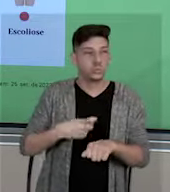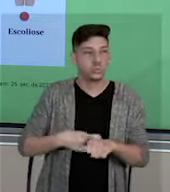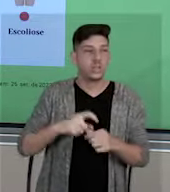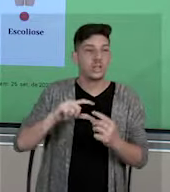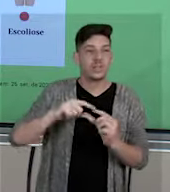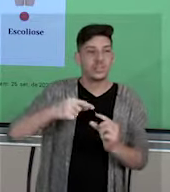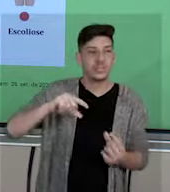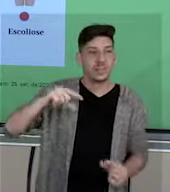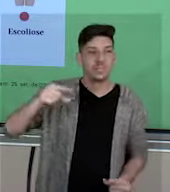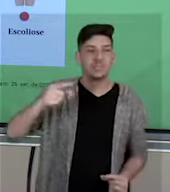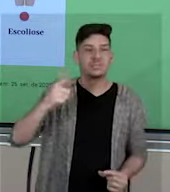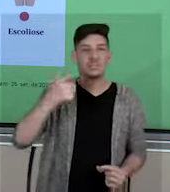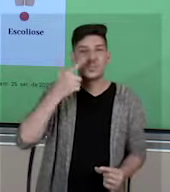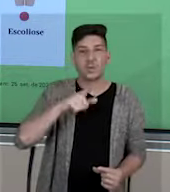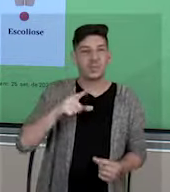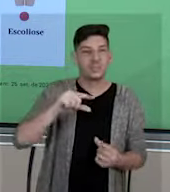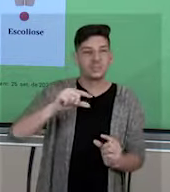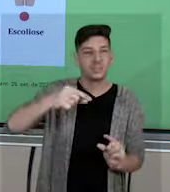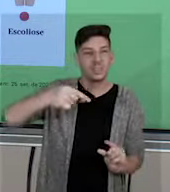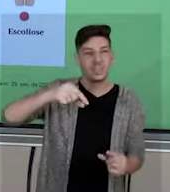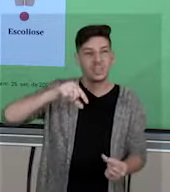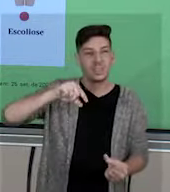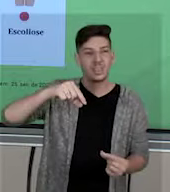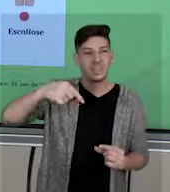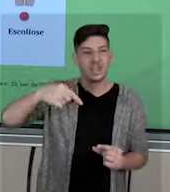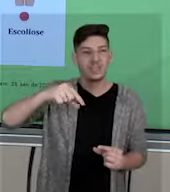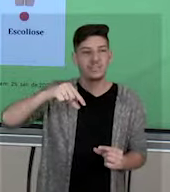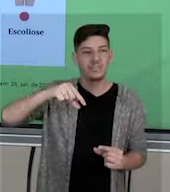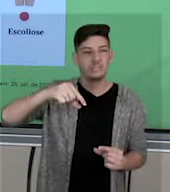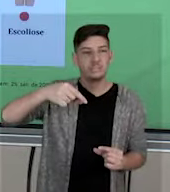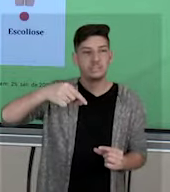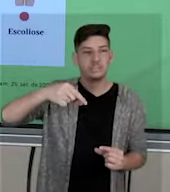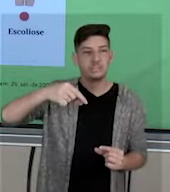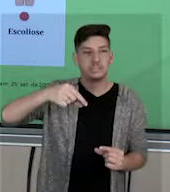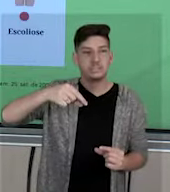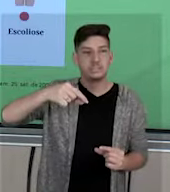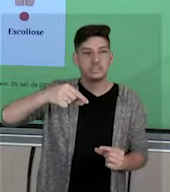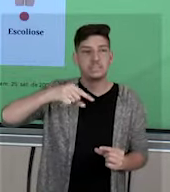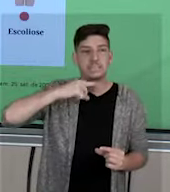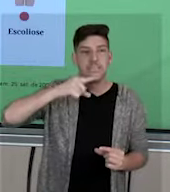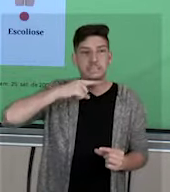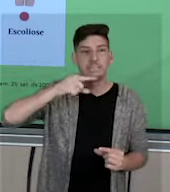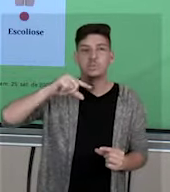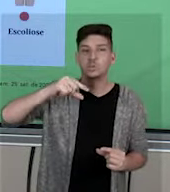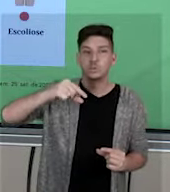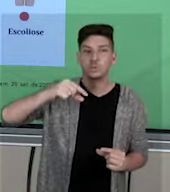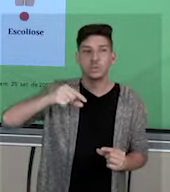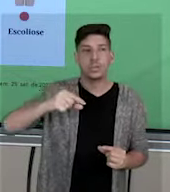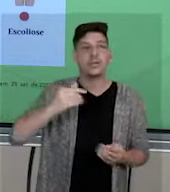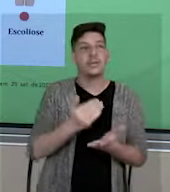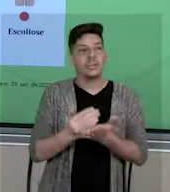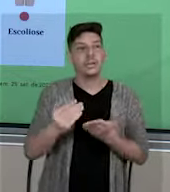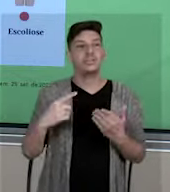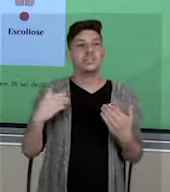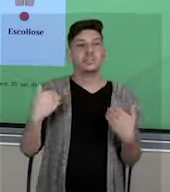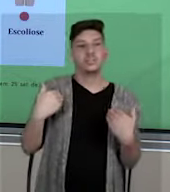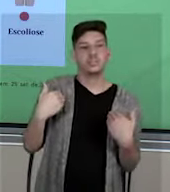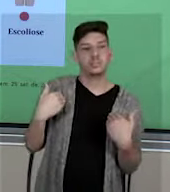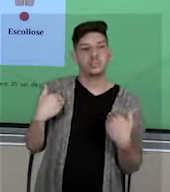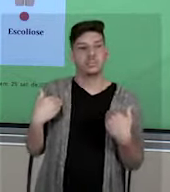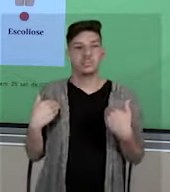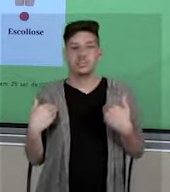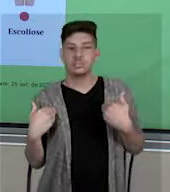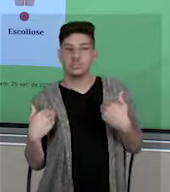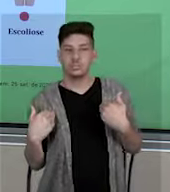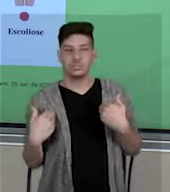se movimentar da maneira como movimentava antes, e aí essa pessoa começa a ter um desvio postural. A outra maneira de